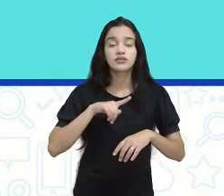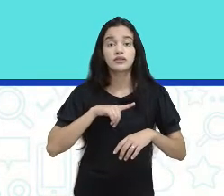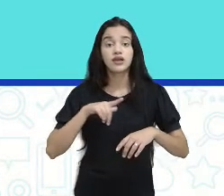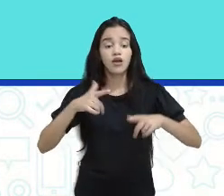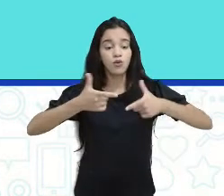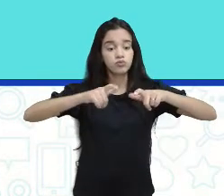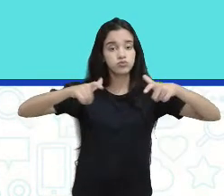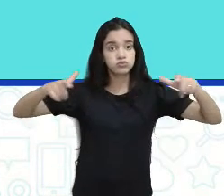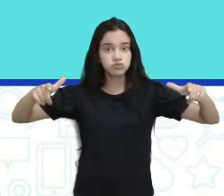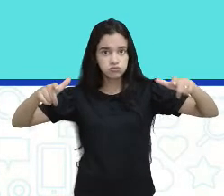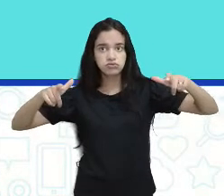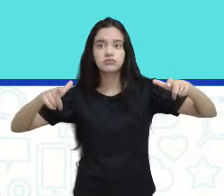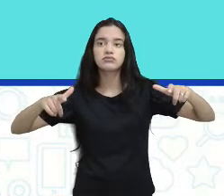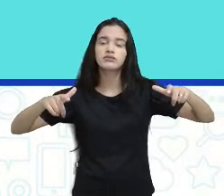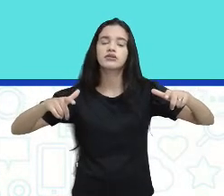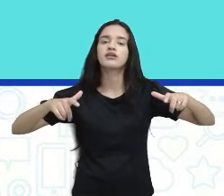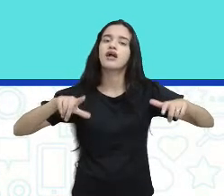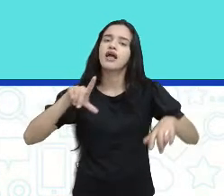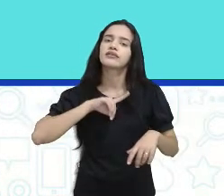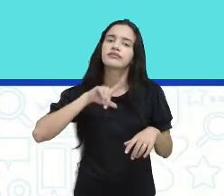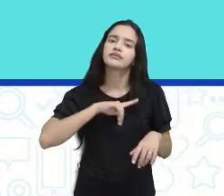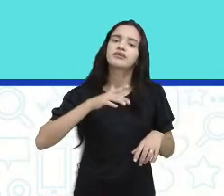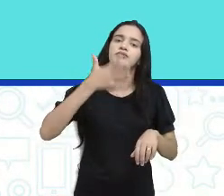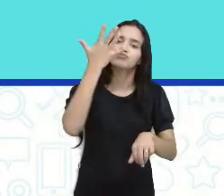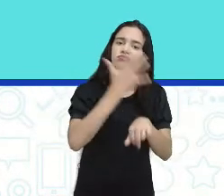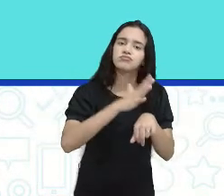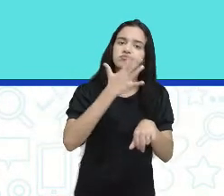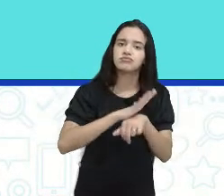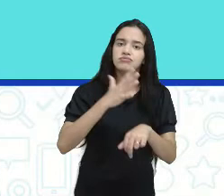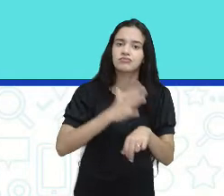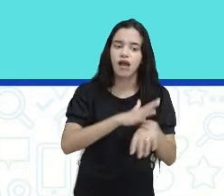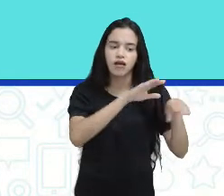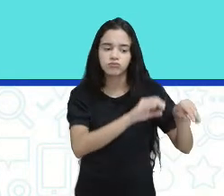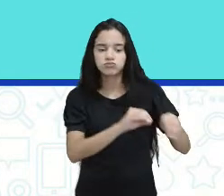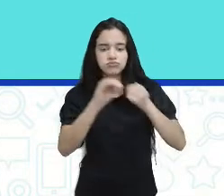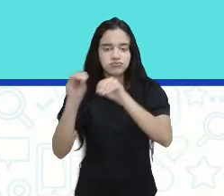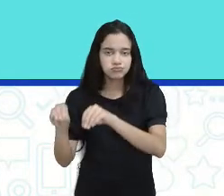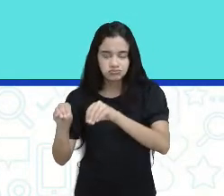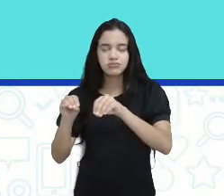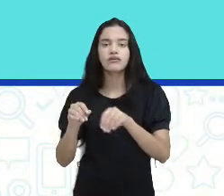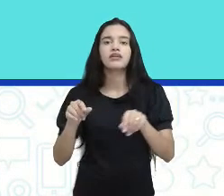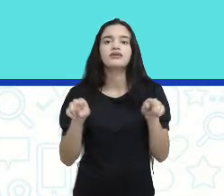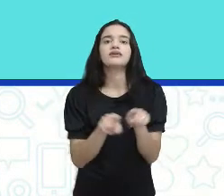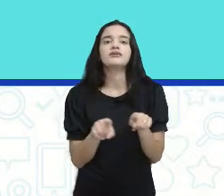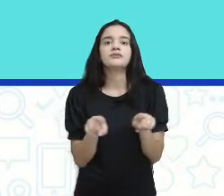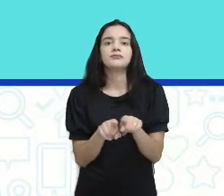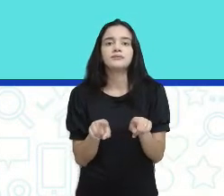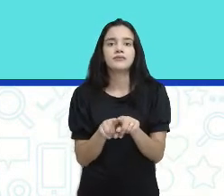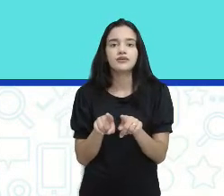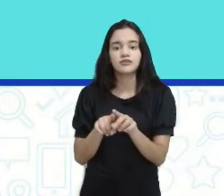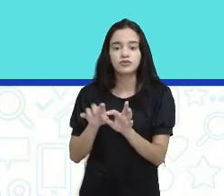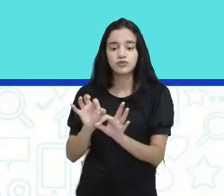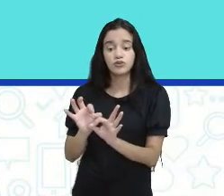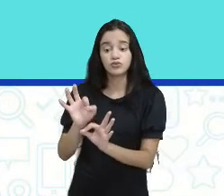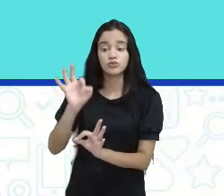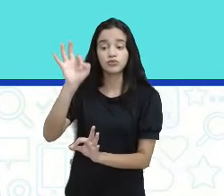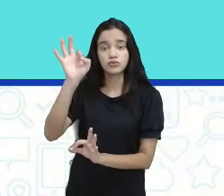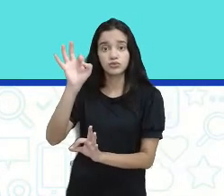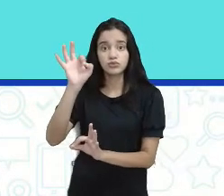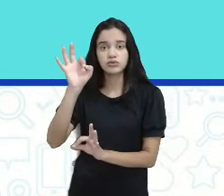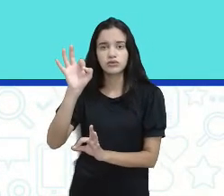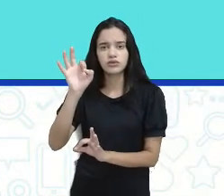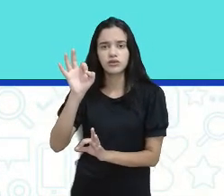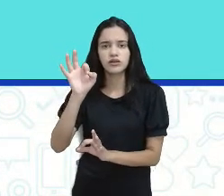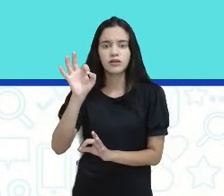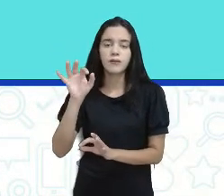maior, né? Para poder eles ter espaço de se locomover. E na parte vertical, que ele vai andar menos, né? Vertical não,